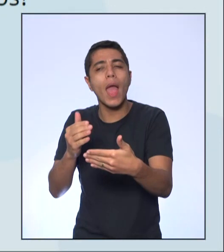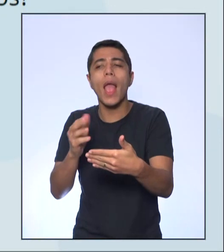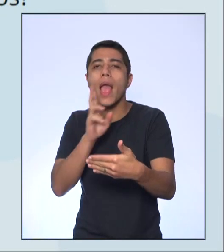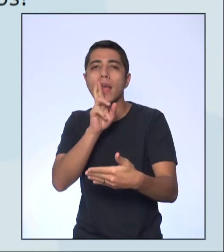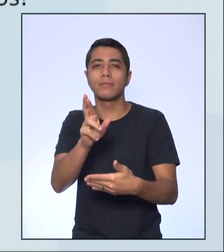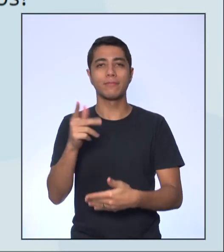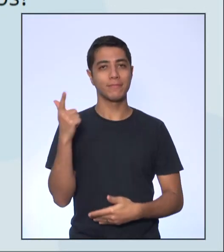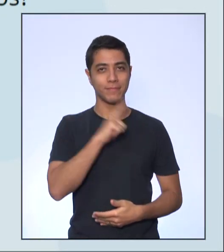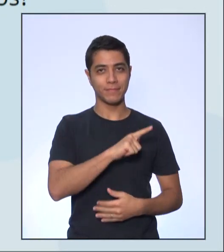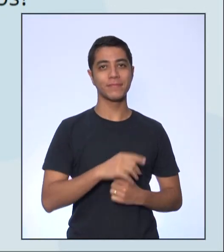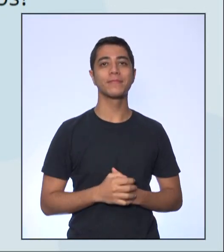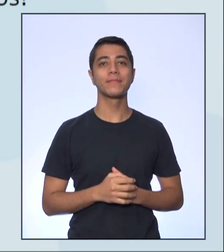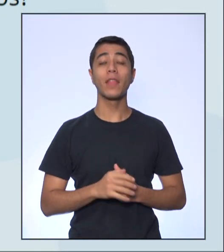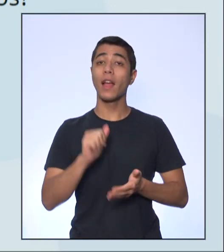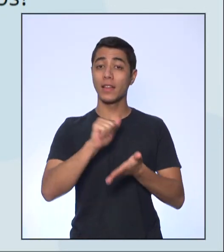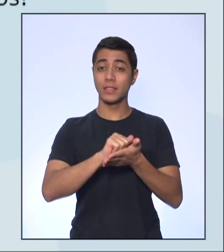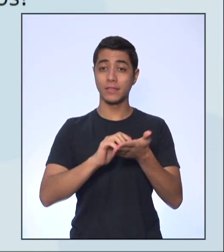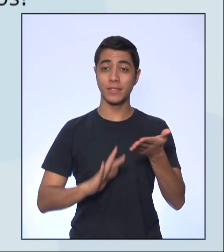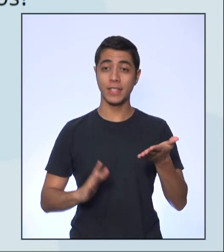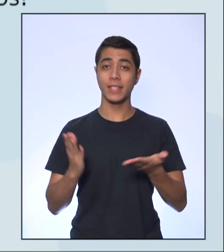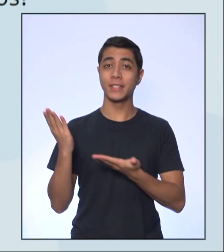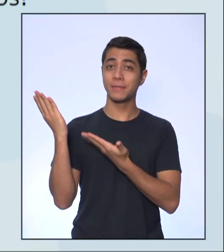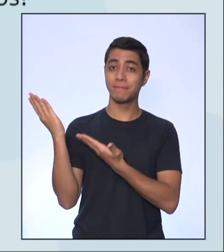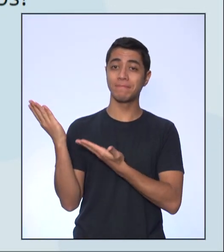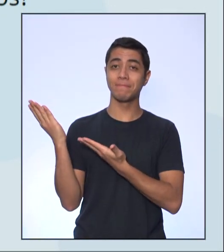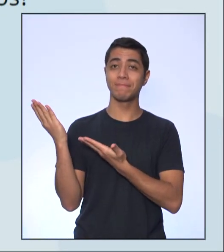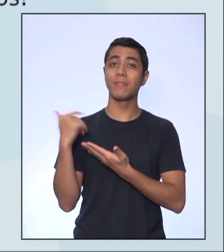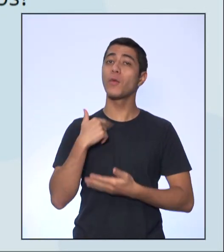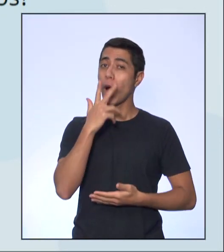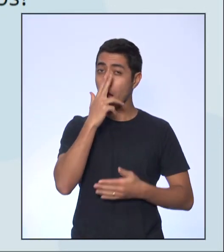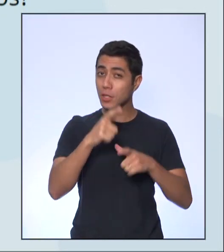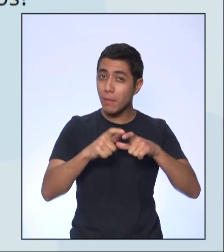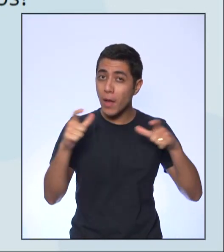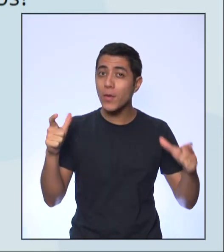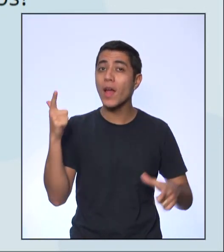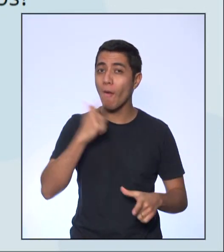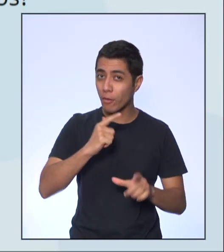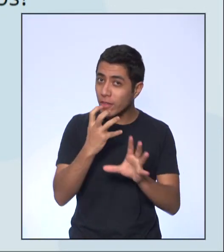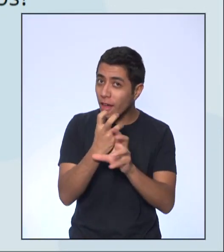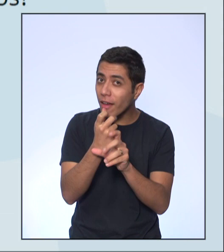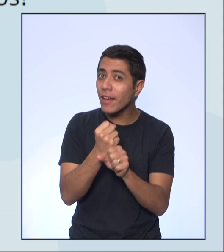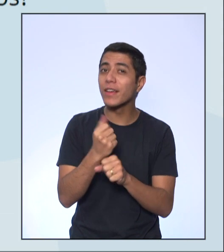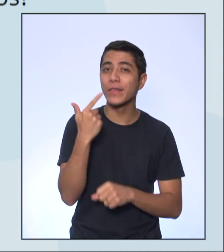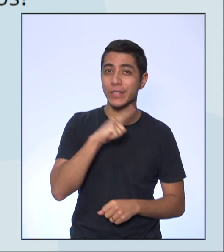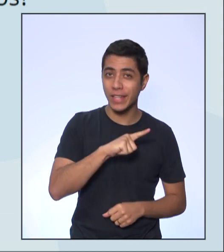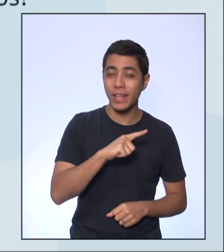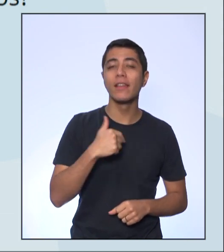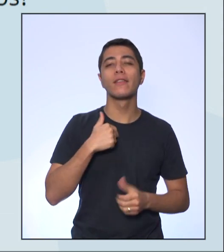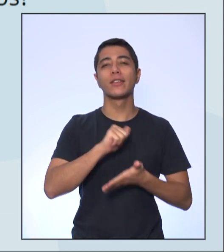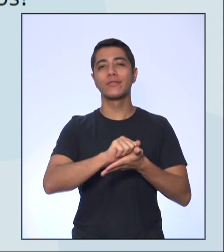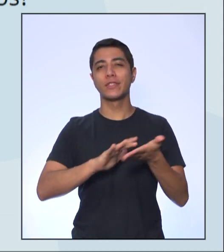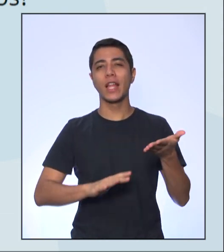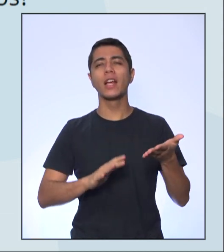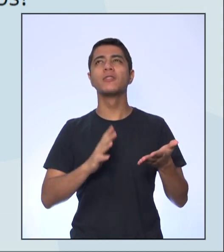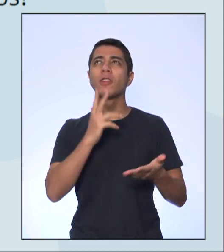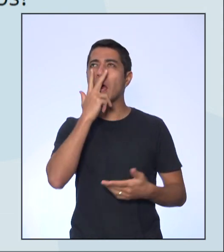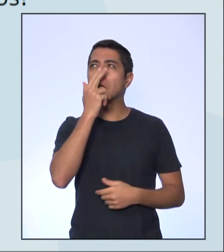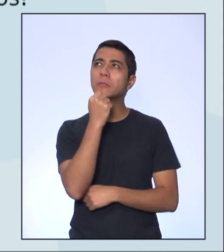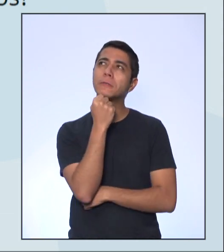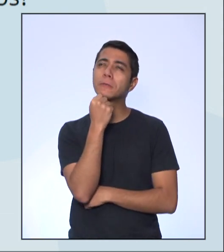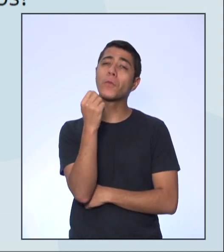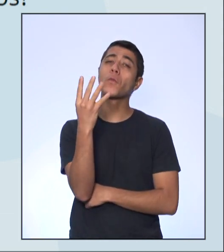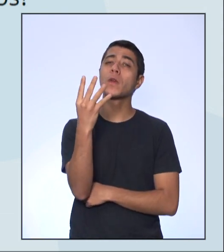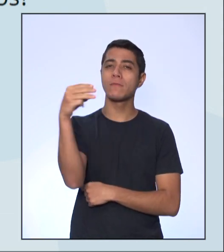que acredito que a maioria tenha conseguido resolver, eu vou deixar uma atividade para vocês, acho que uns 4 minutinhos para vocês